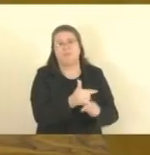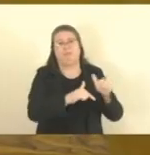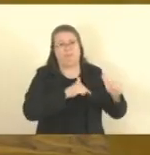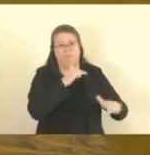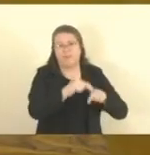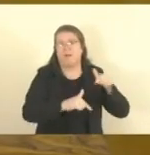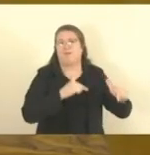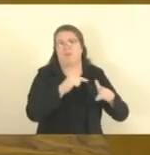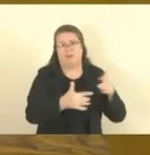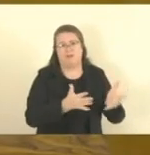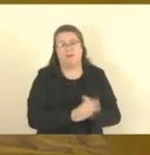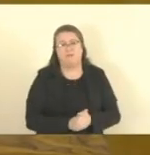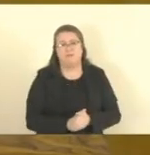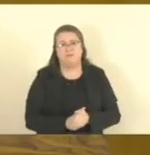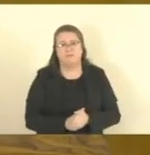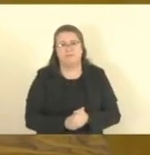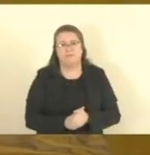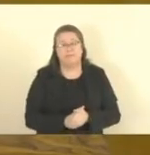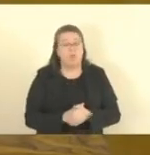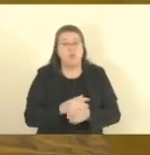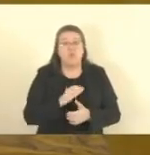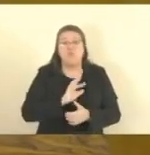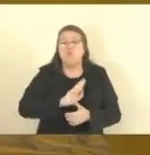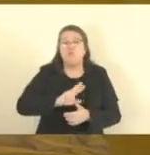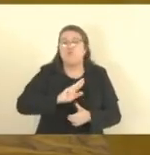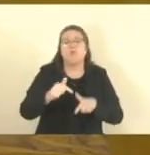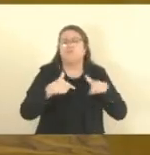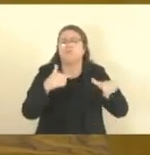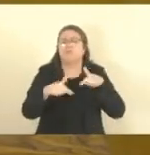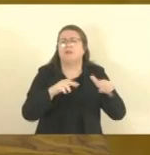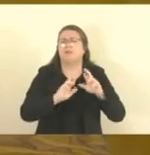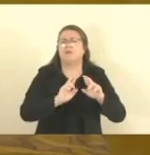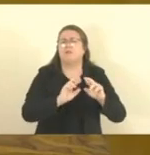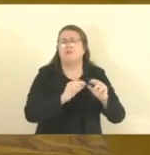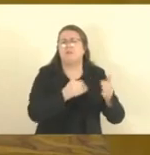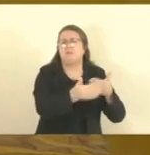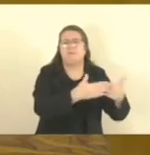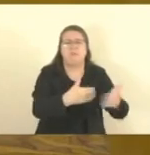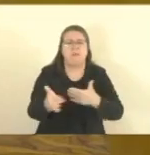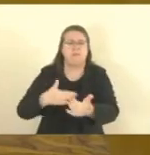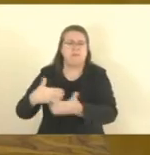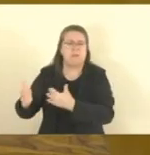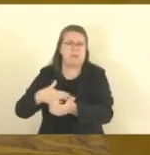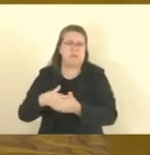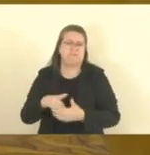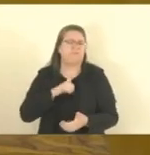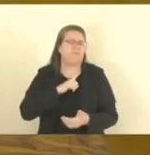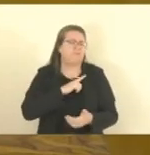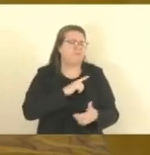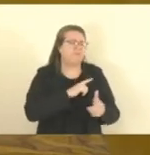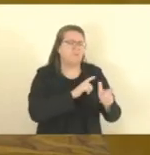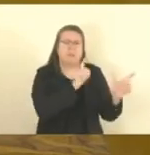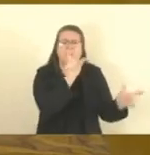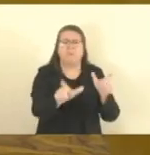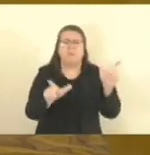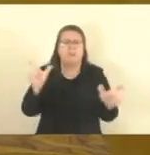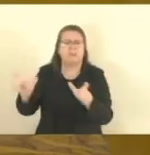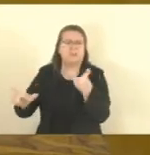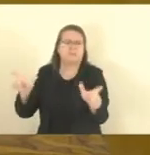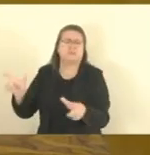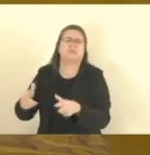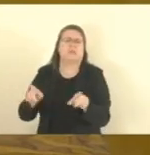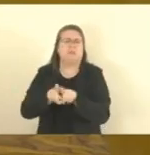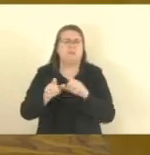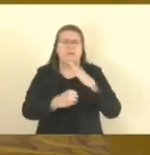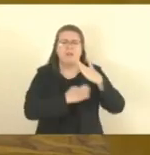Se essa fosse uma atividade qualquer, nós teríamos dezenas, centenas de petroleiras pelo